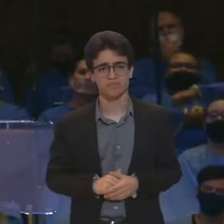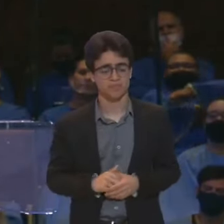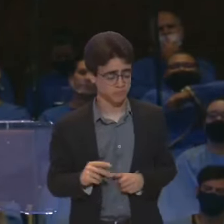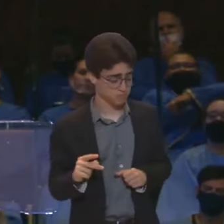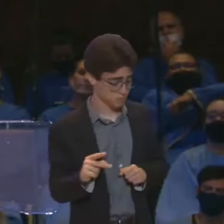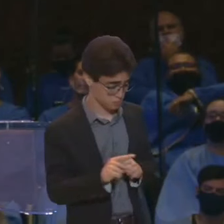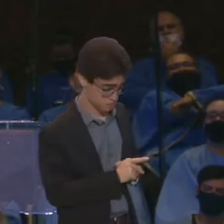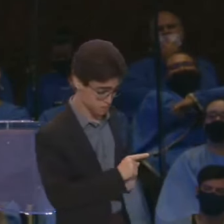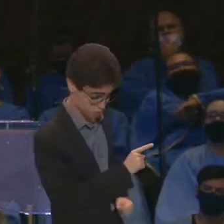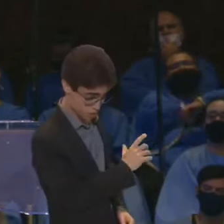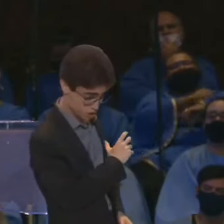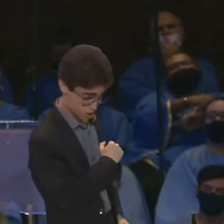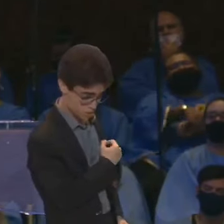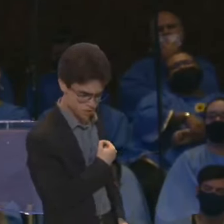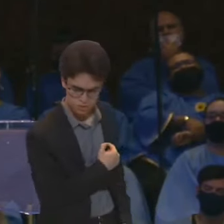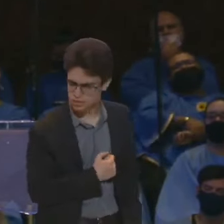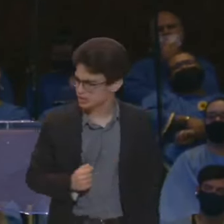me amas?